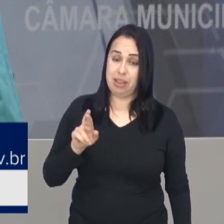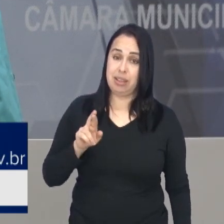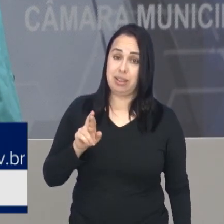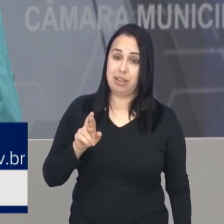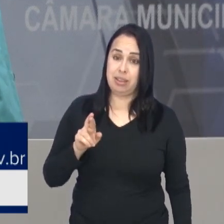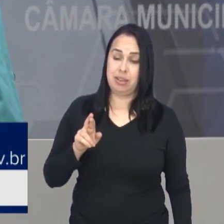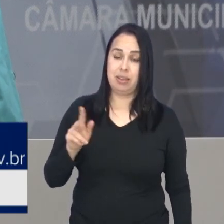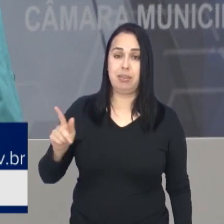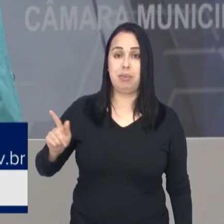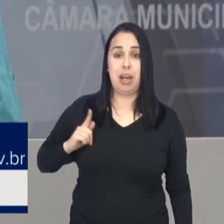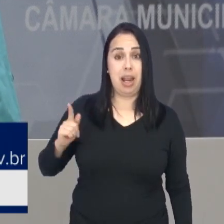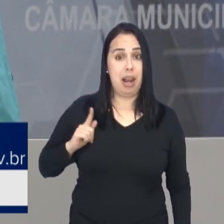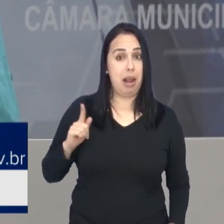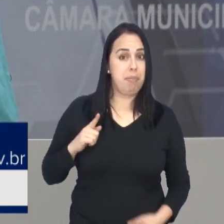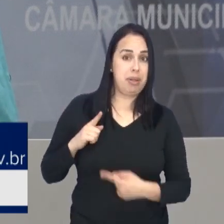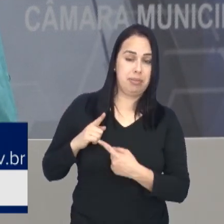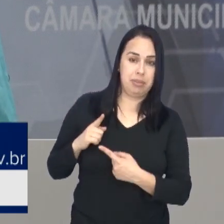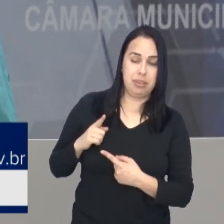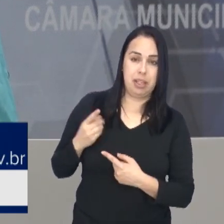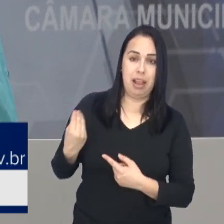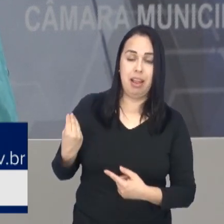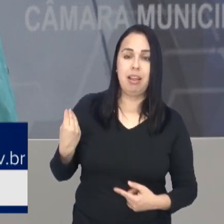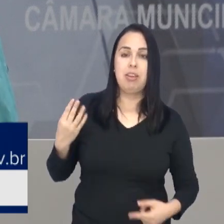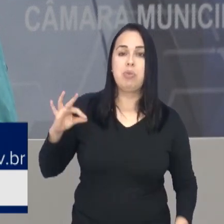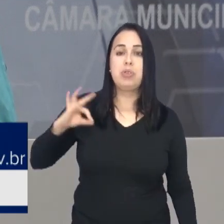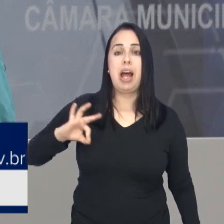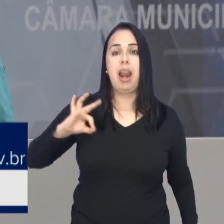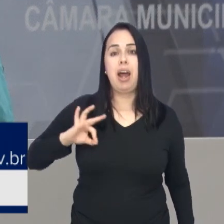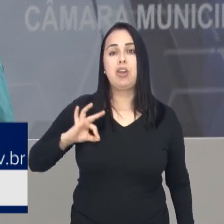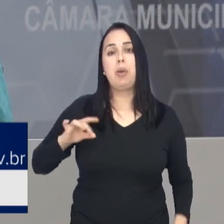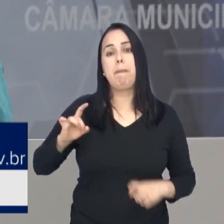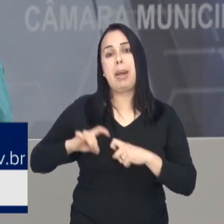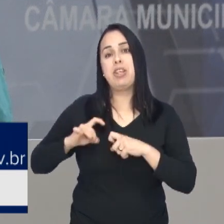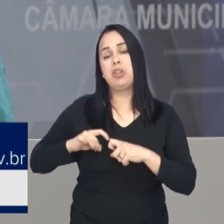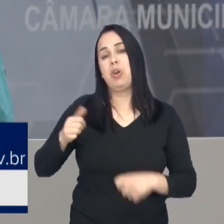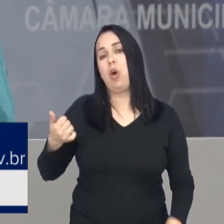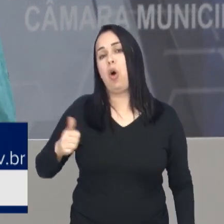R$ 3.937. Guararema está oferecendo